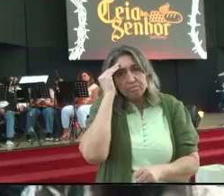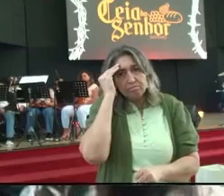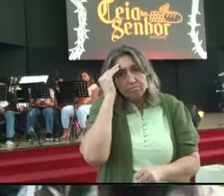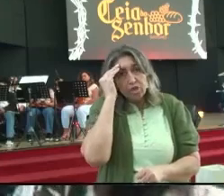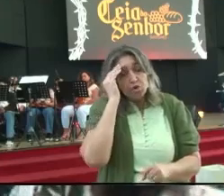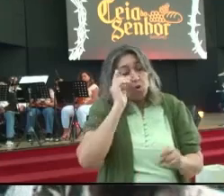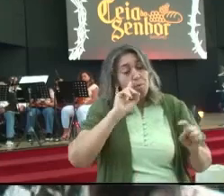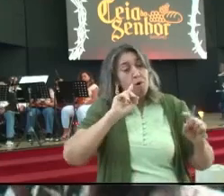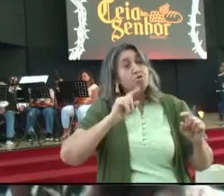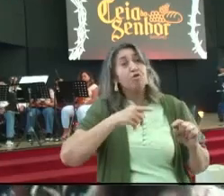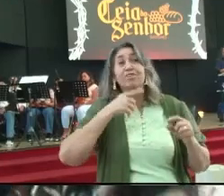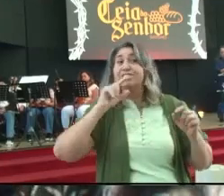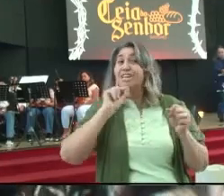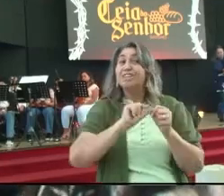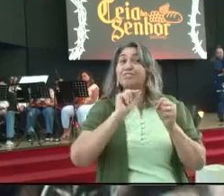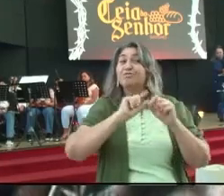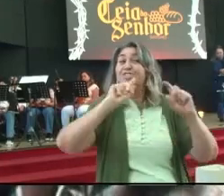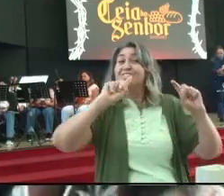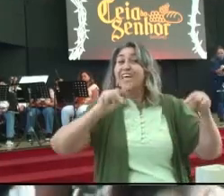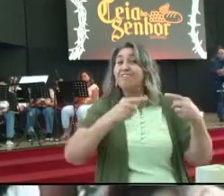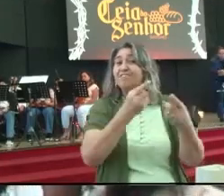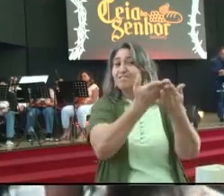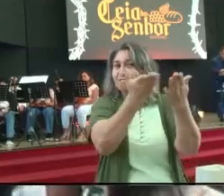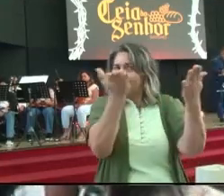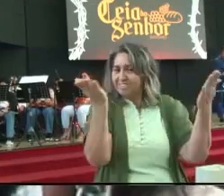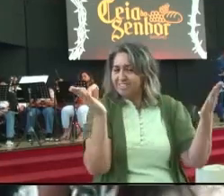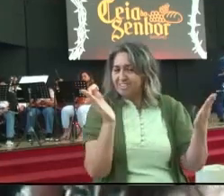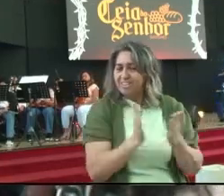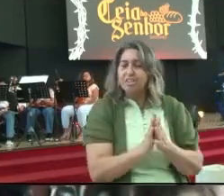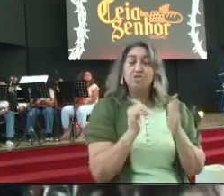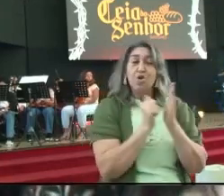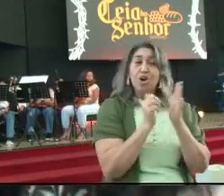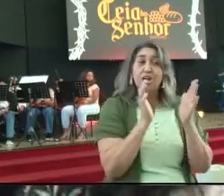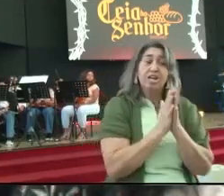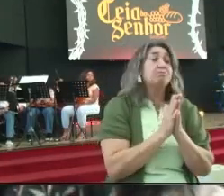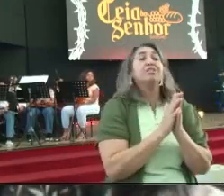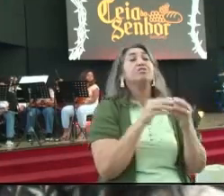Eu vou orar para que Deus coloque no coração de jovens desta igreja